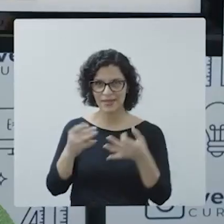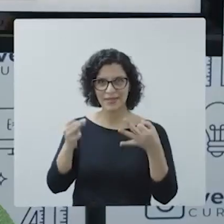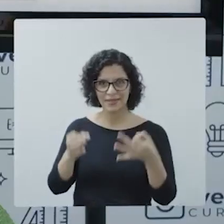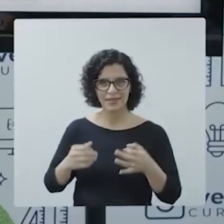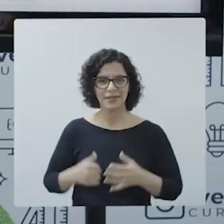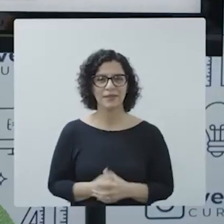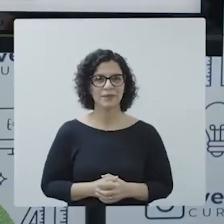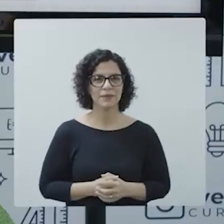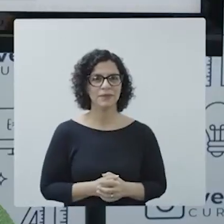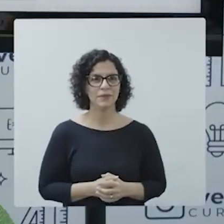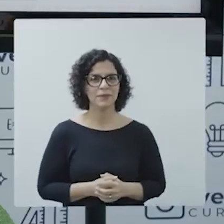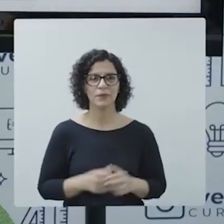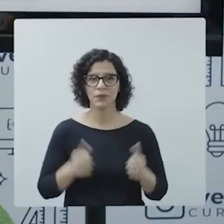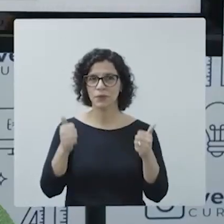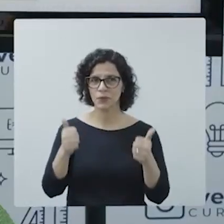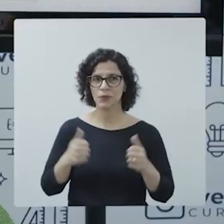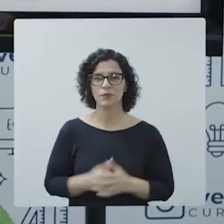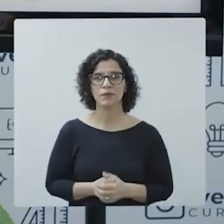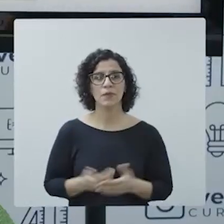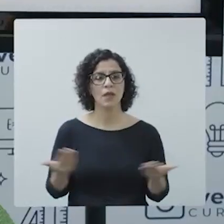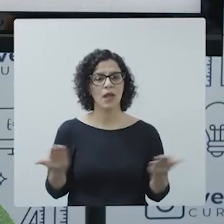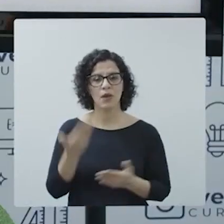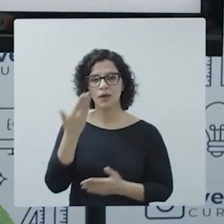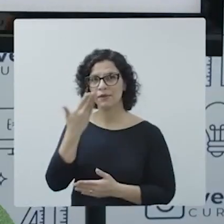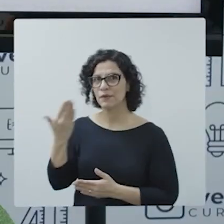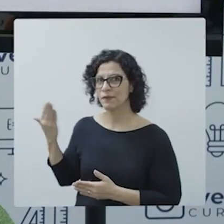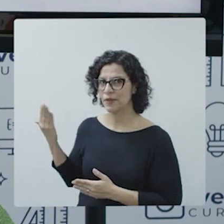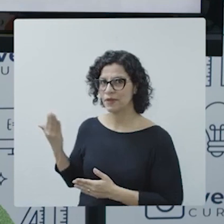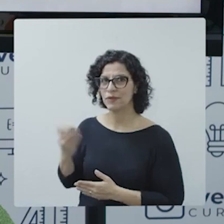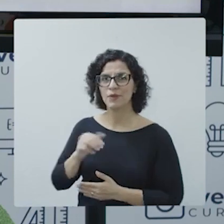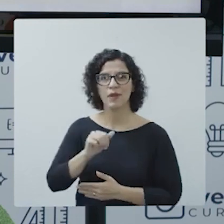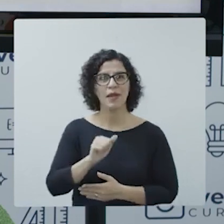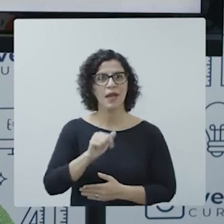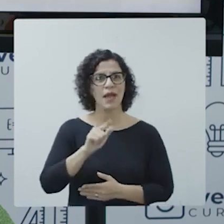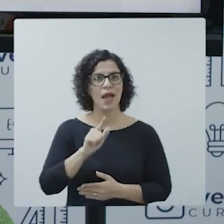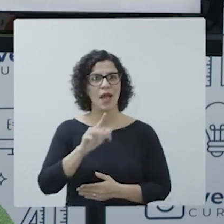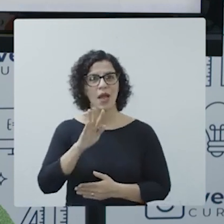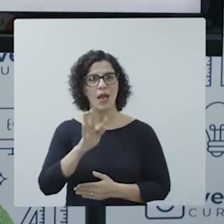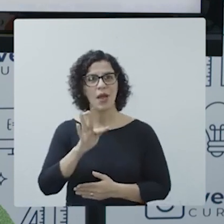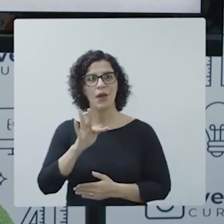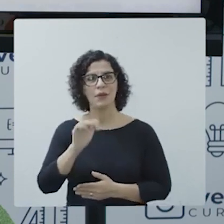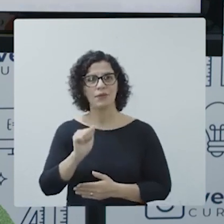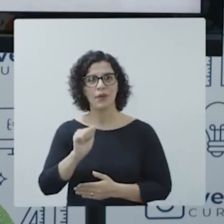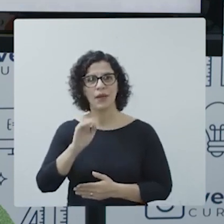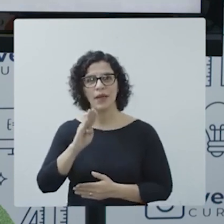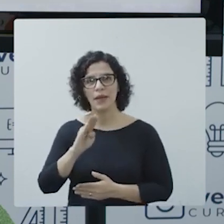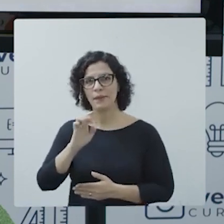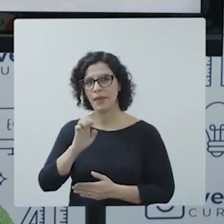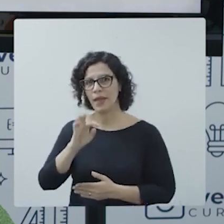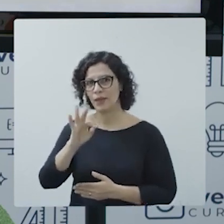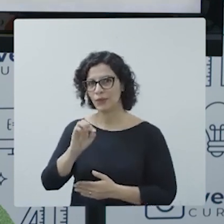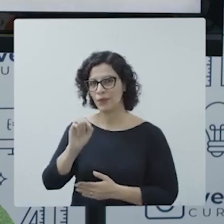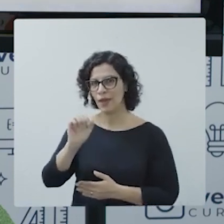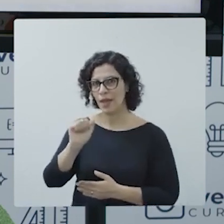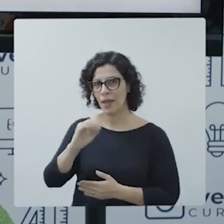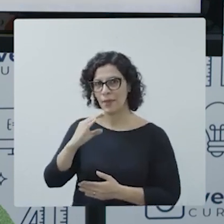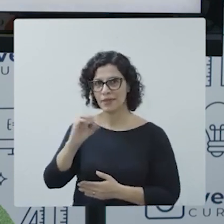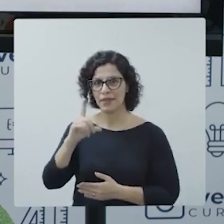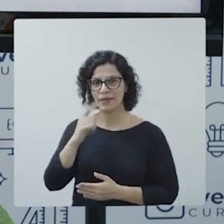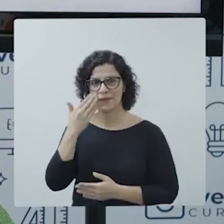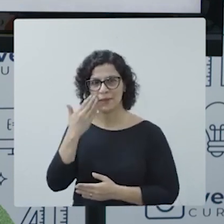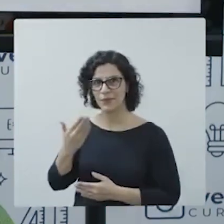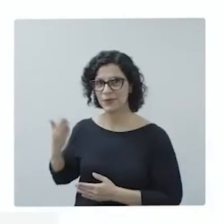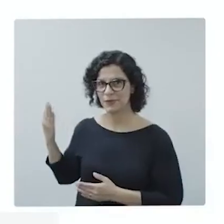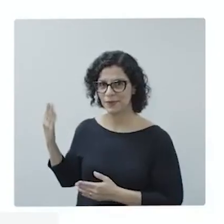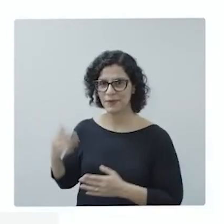brincadeira, né? Muito bem. E agora é a hora do nosso alfabeto. Vamos conferir o alfabeto na